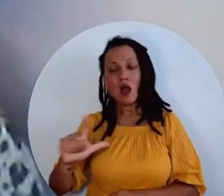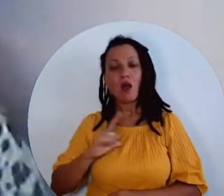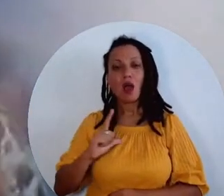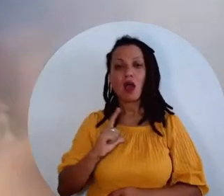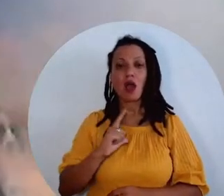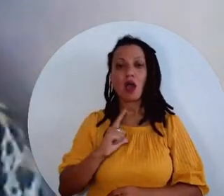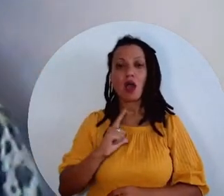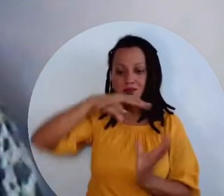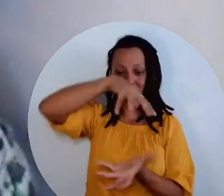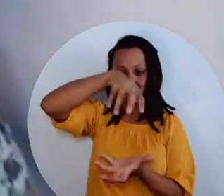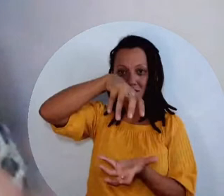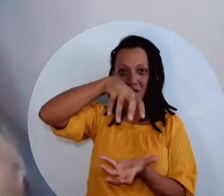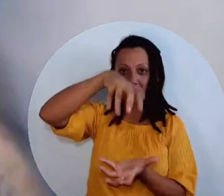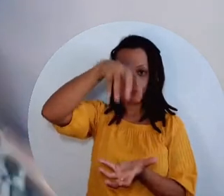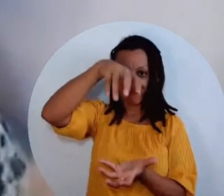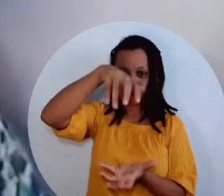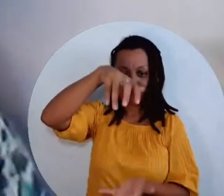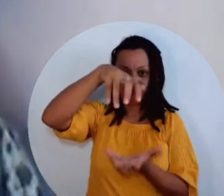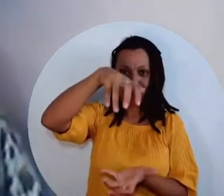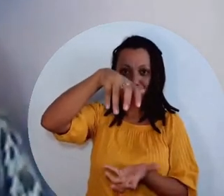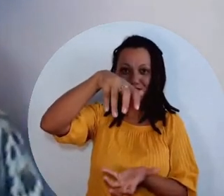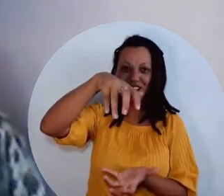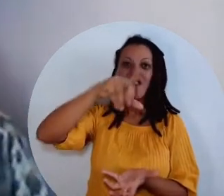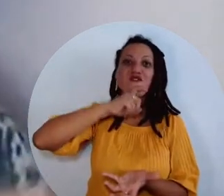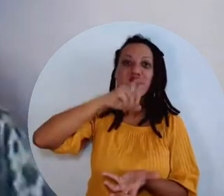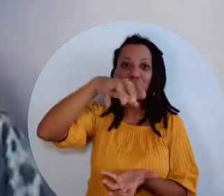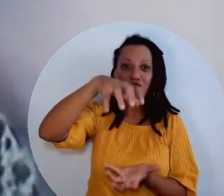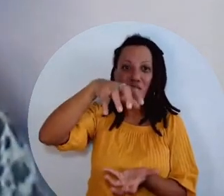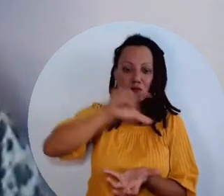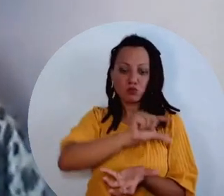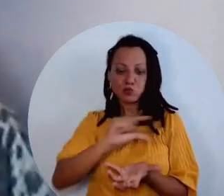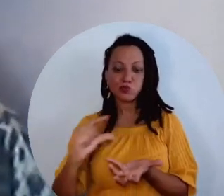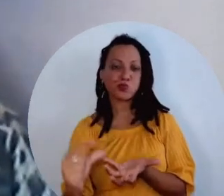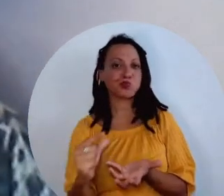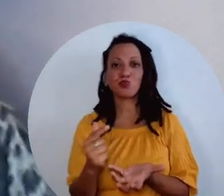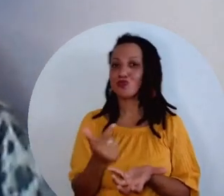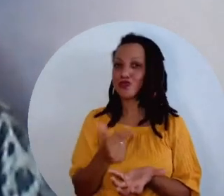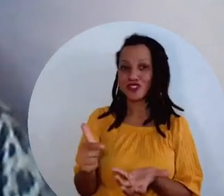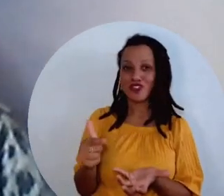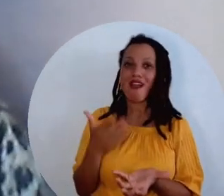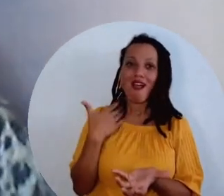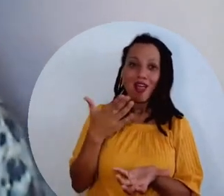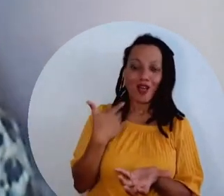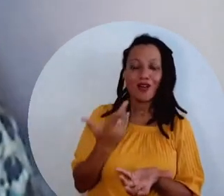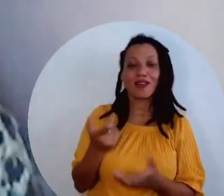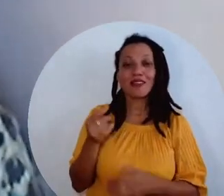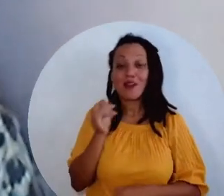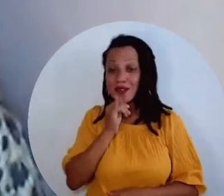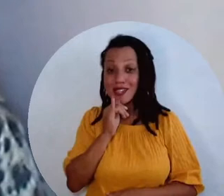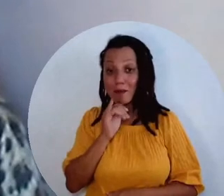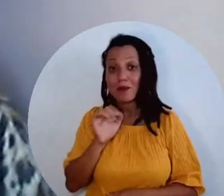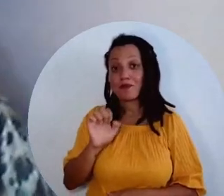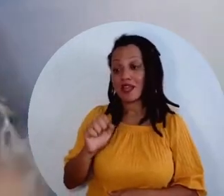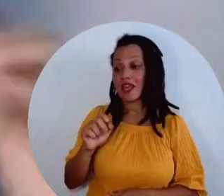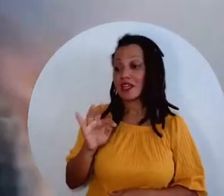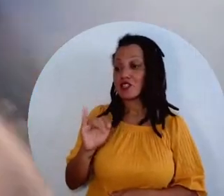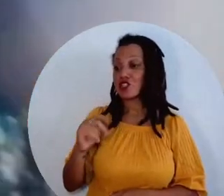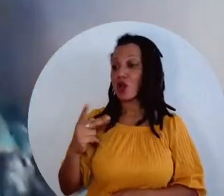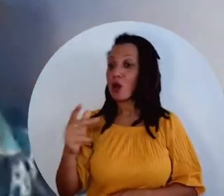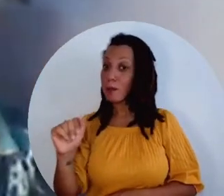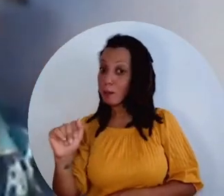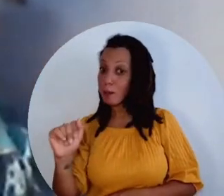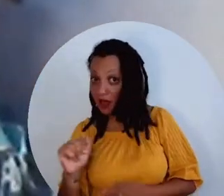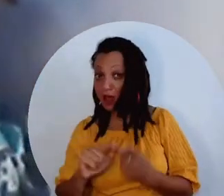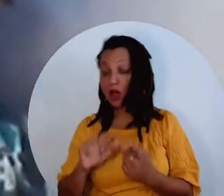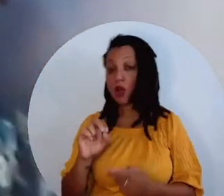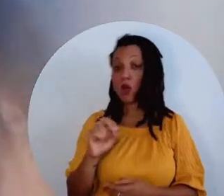o sul do continente era frio, mas a gente aí está falando de uma humanidade que surgiu na Etiópia, ou talvez